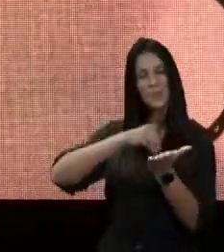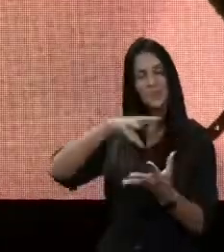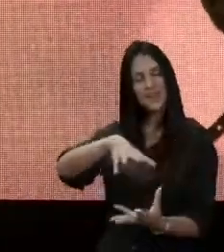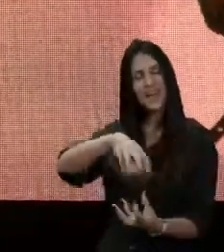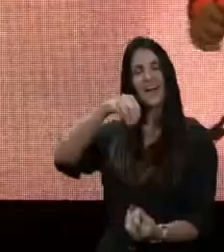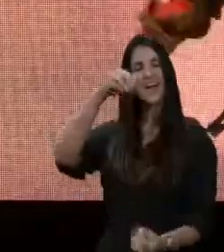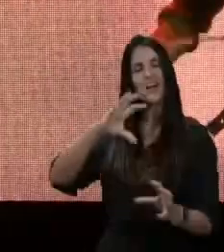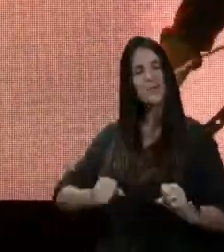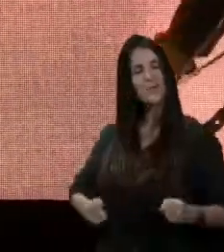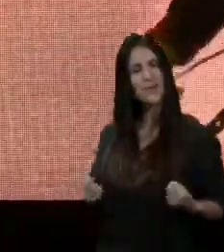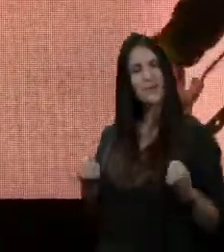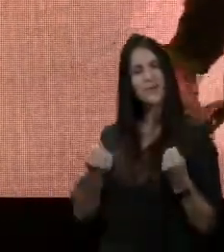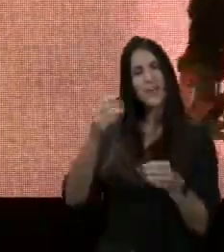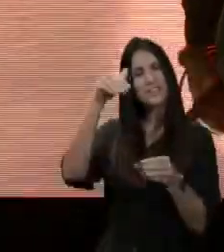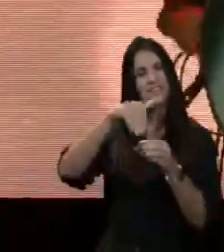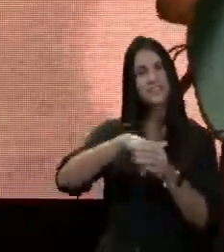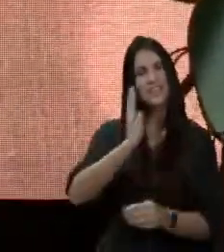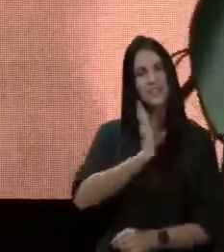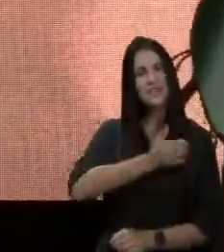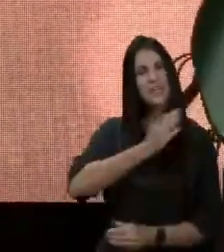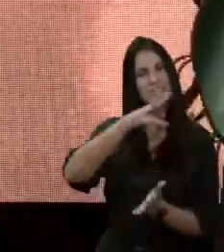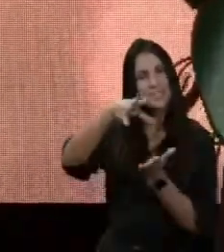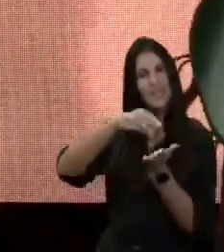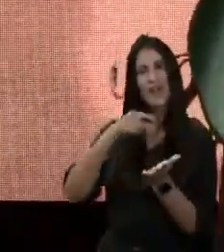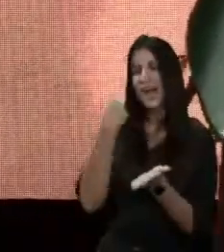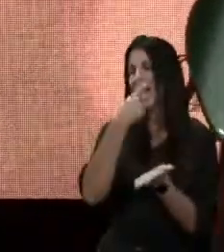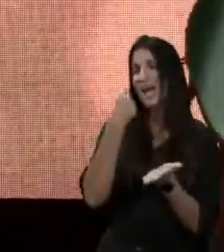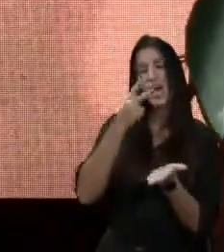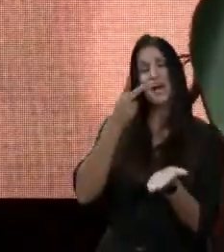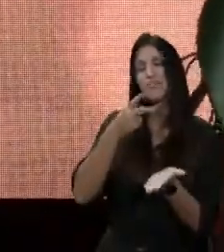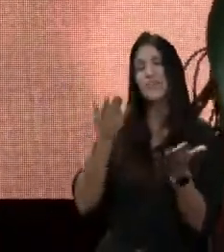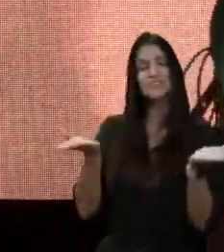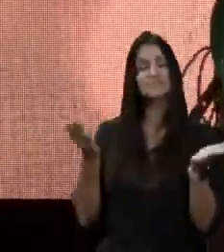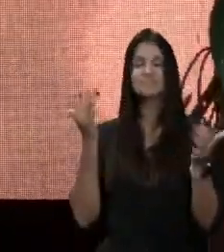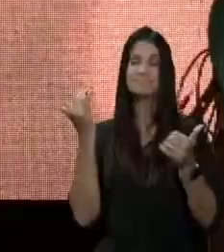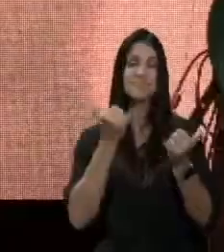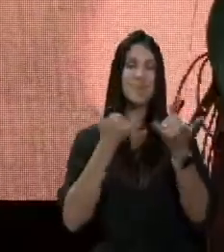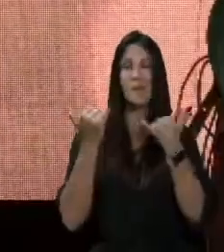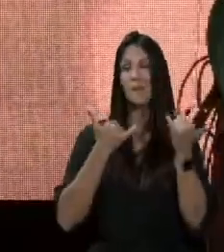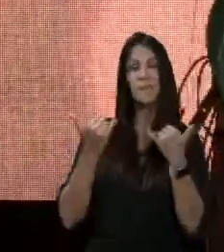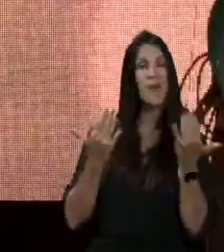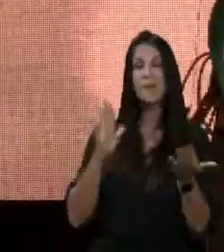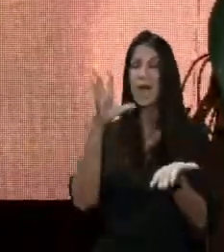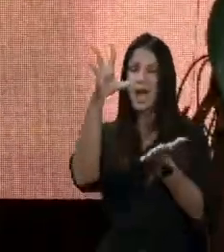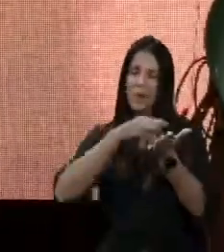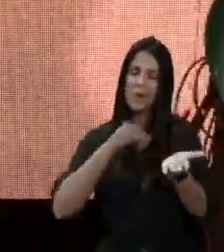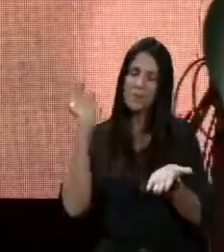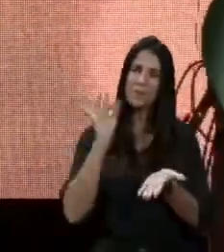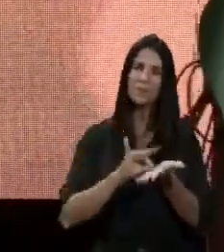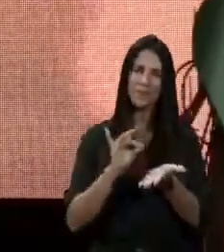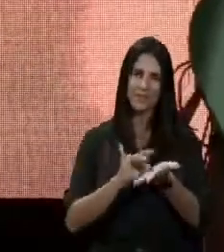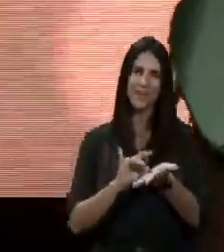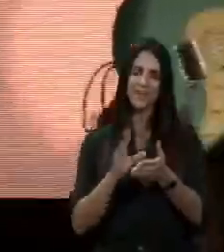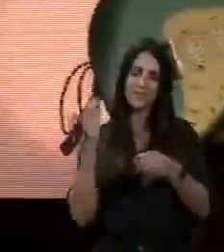repete com força dentro do seu coração e com a boca e a gente fala as coisas que não é mesmo a muda sua história que hoje